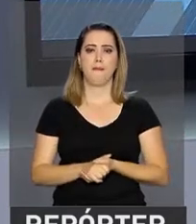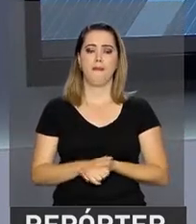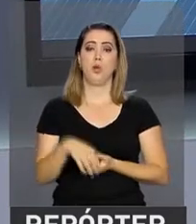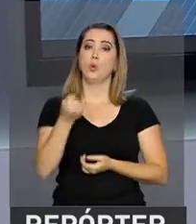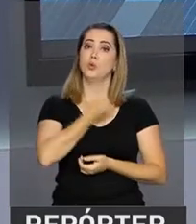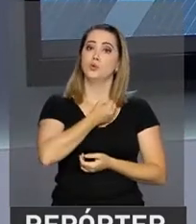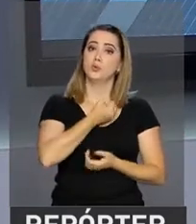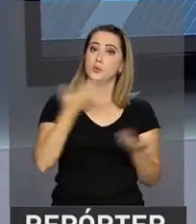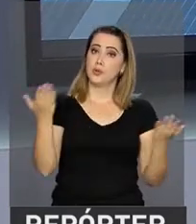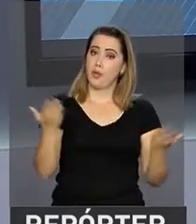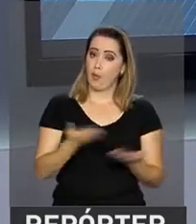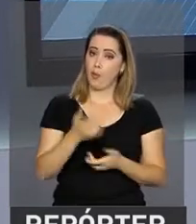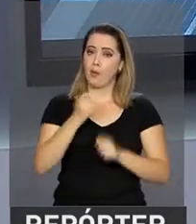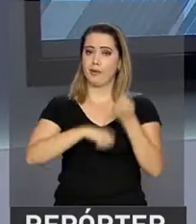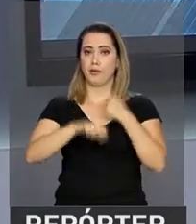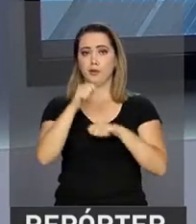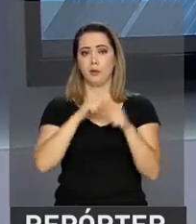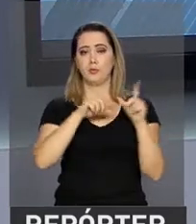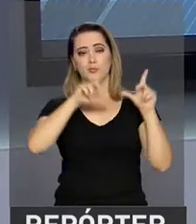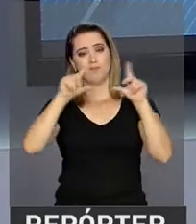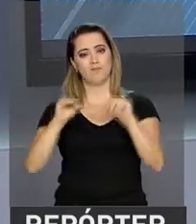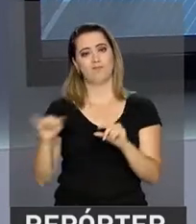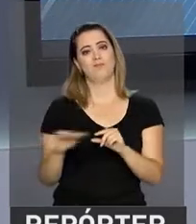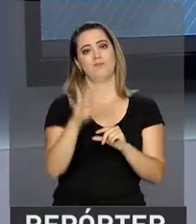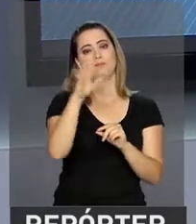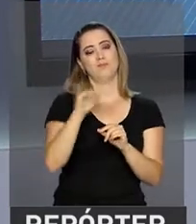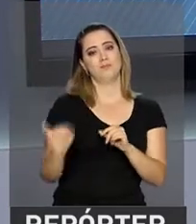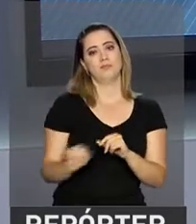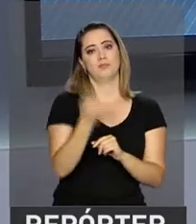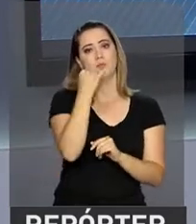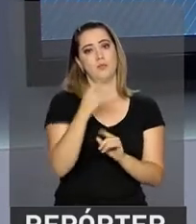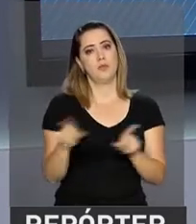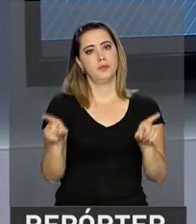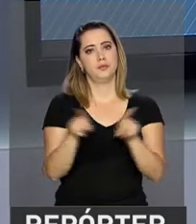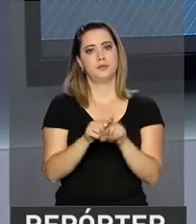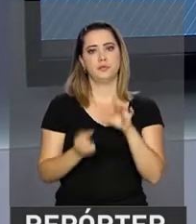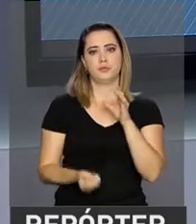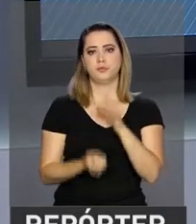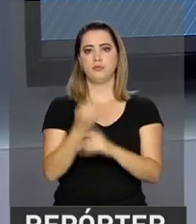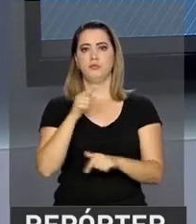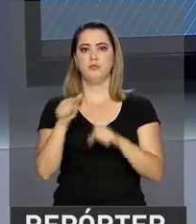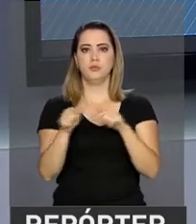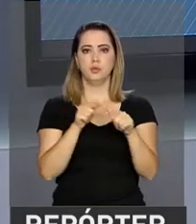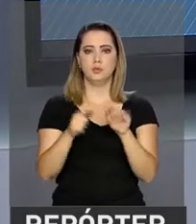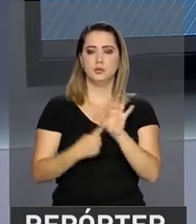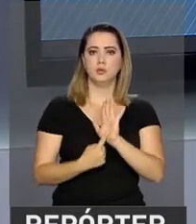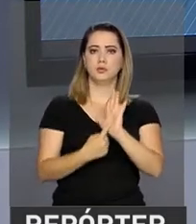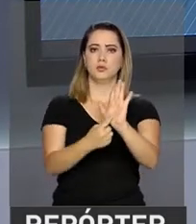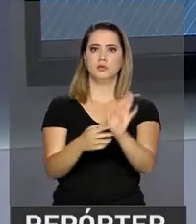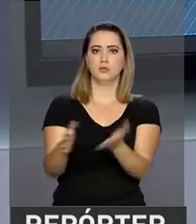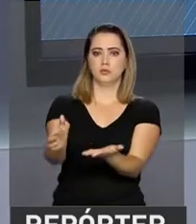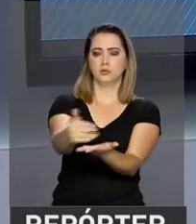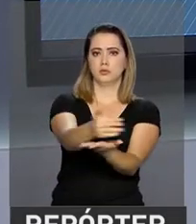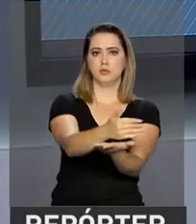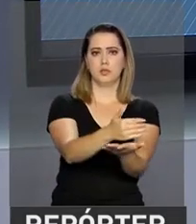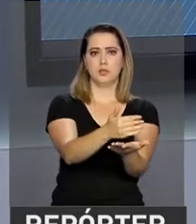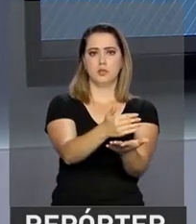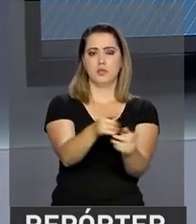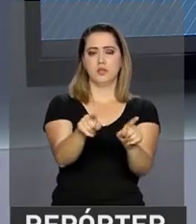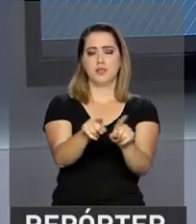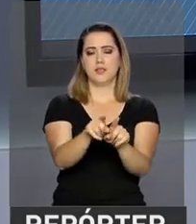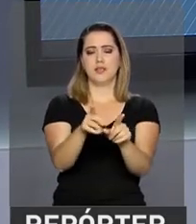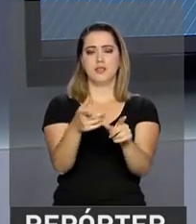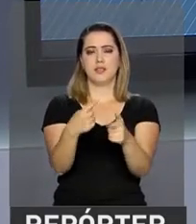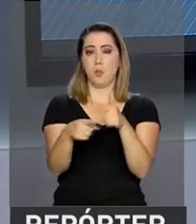mais recentes da economia, como a queda da inflação e dos juros, além da geração de empregos, mostram que a recessão no